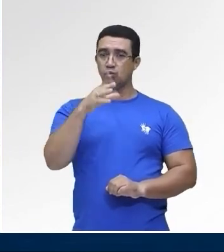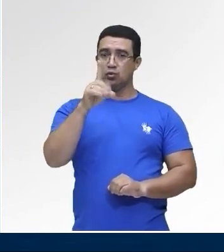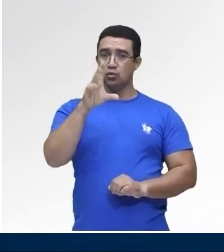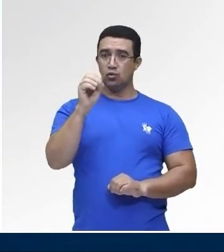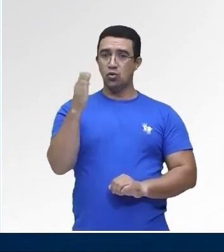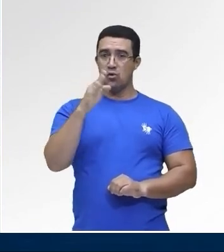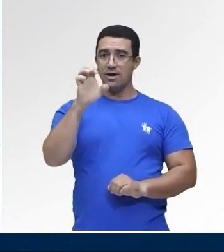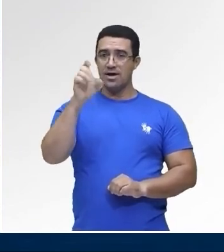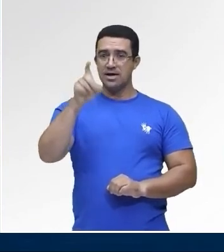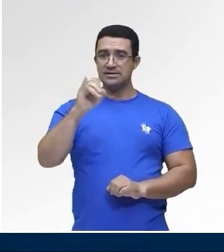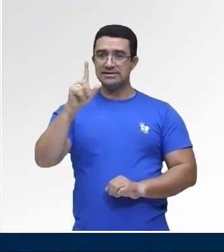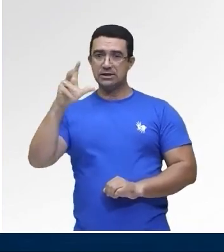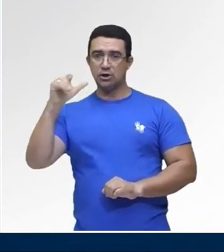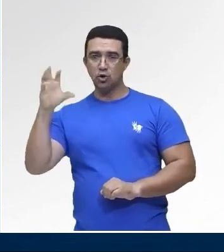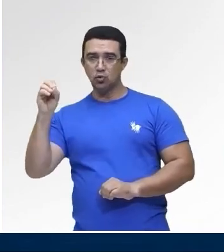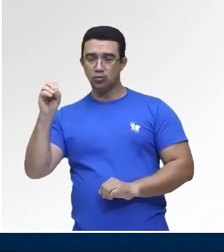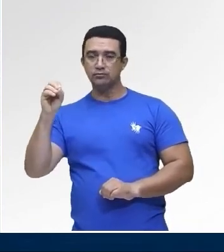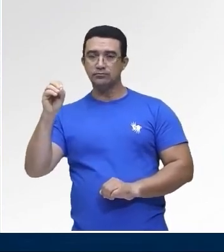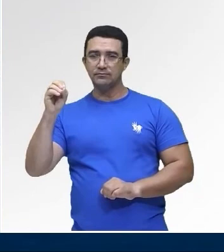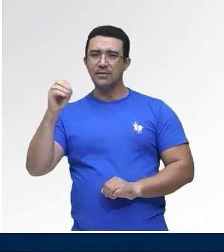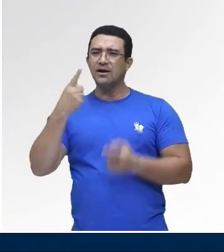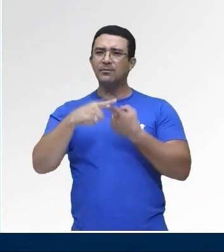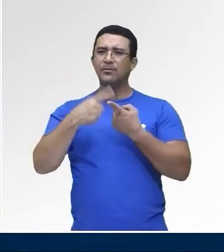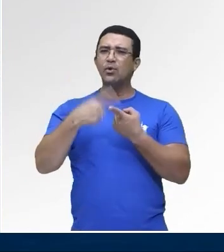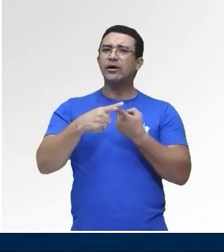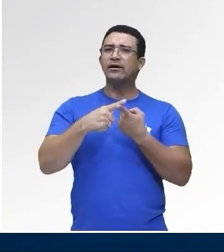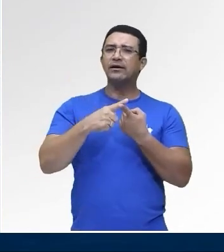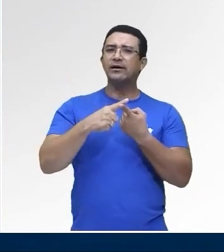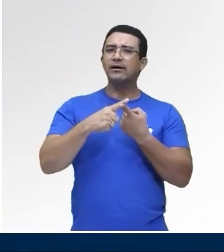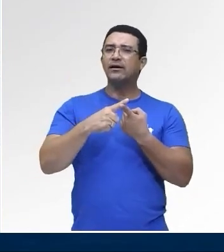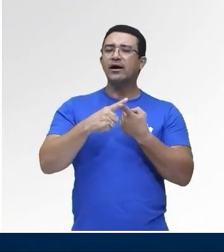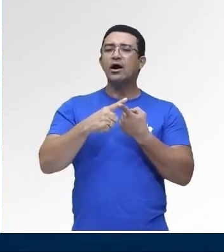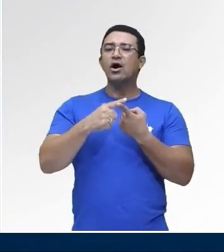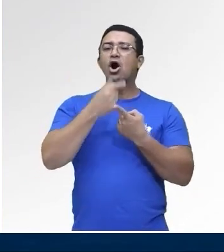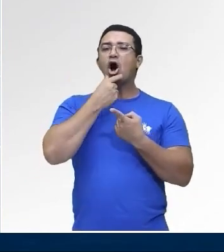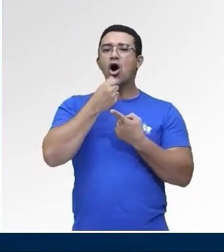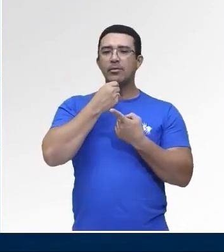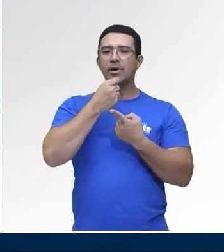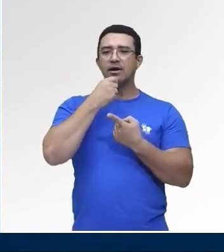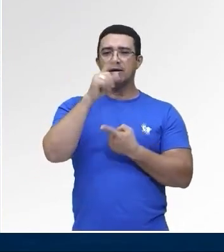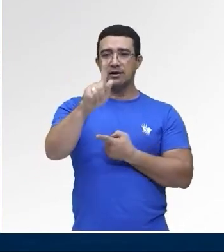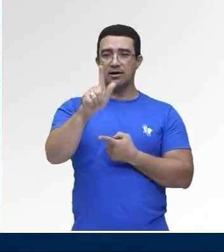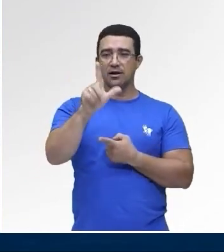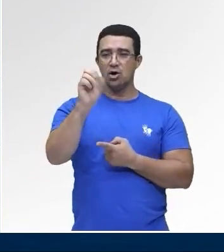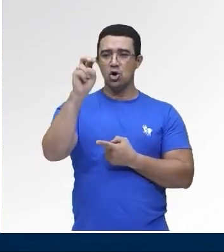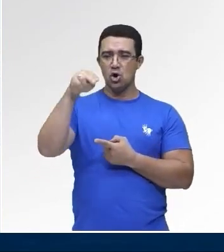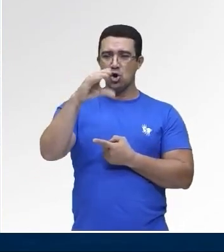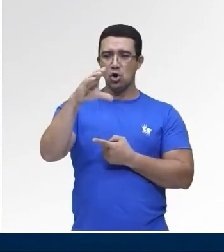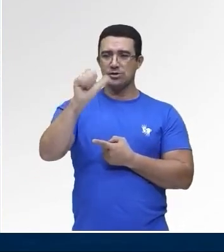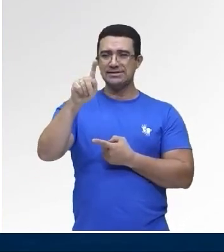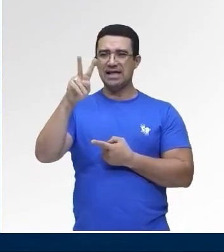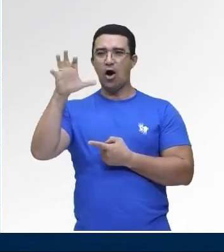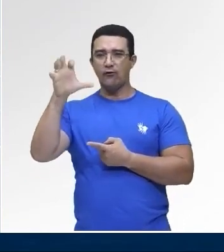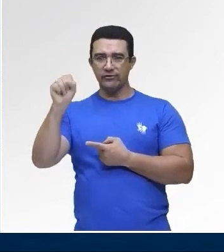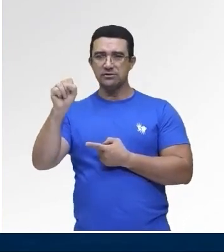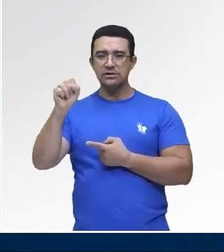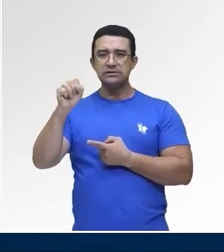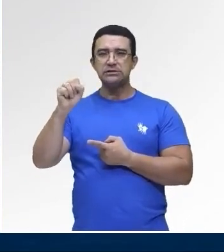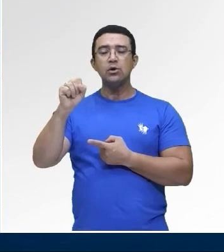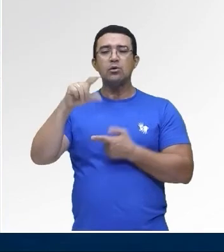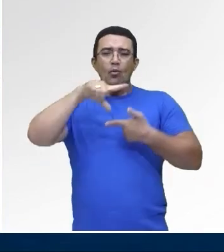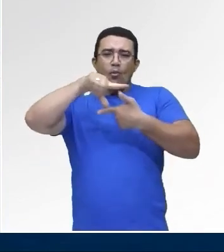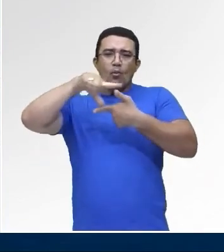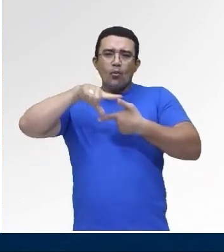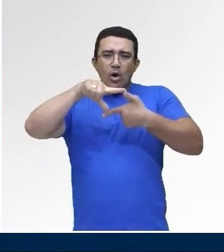do poema, tá certo? Então, observe que ele começa o poema dizendo: minha terra tem